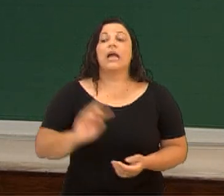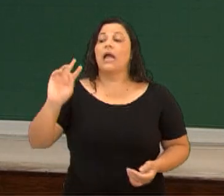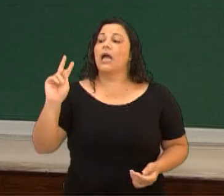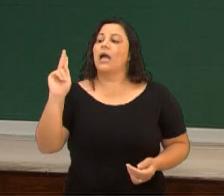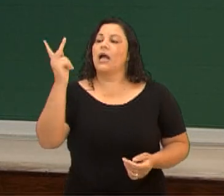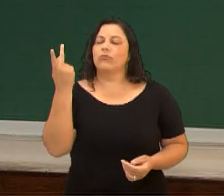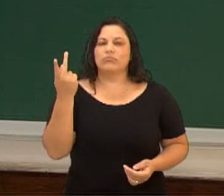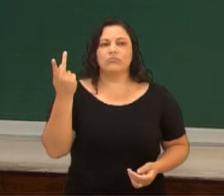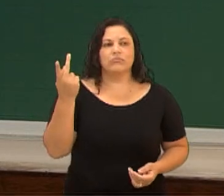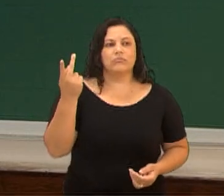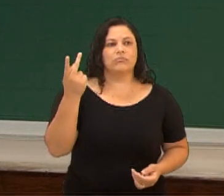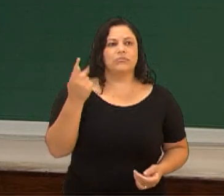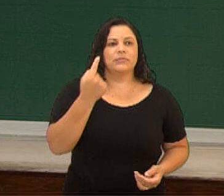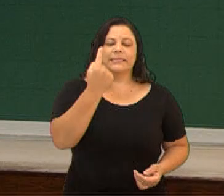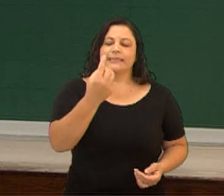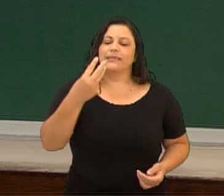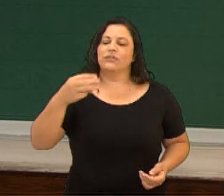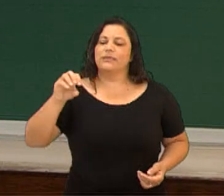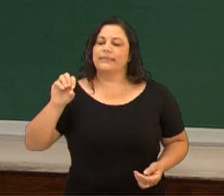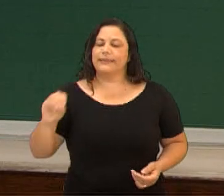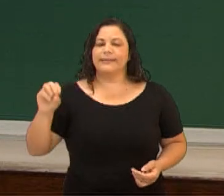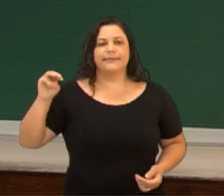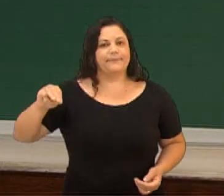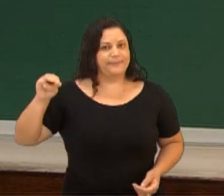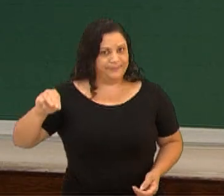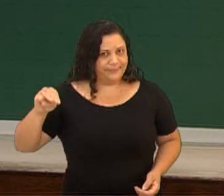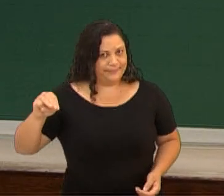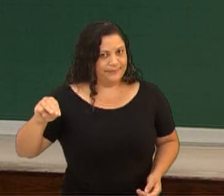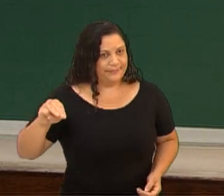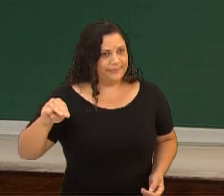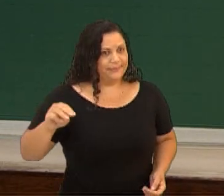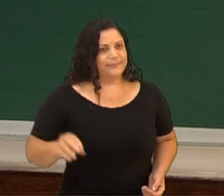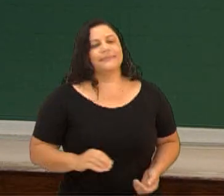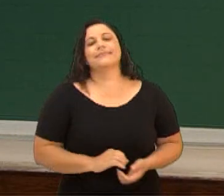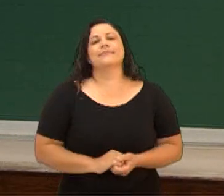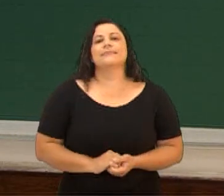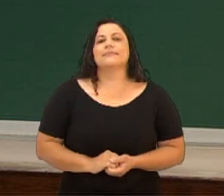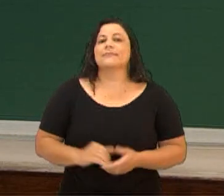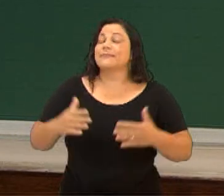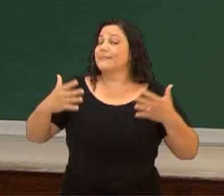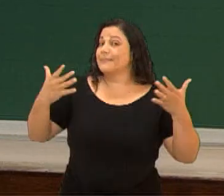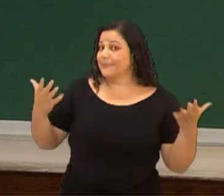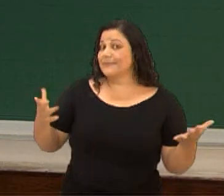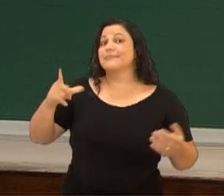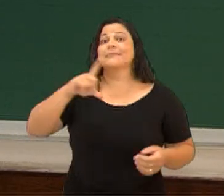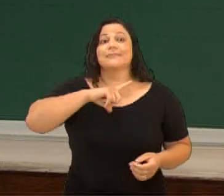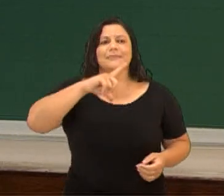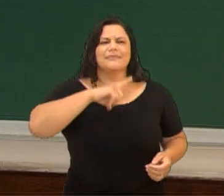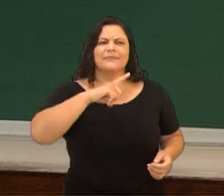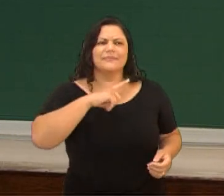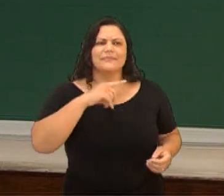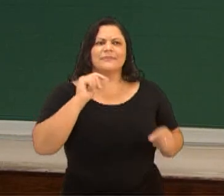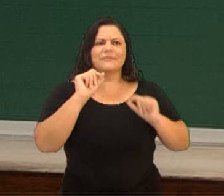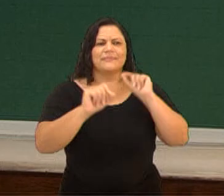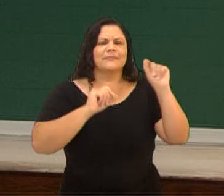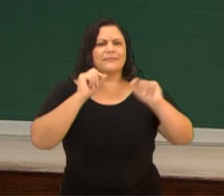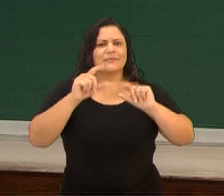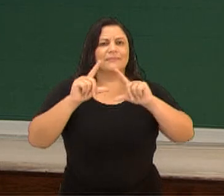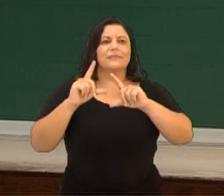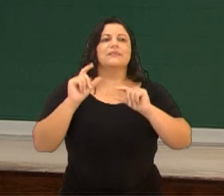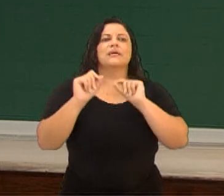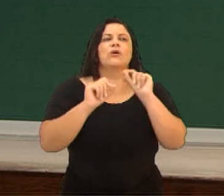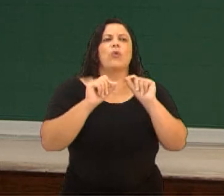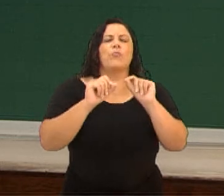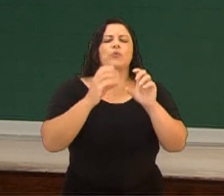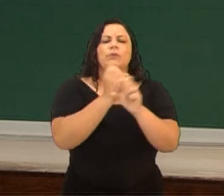altura mede 130 metros. Então, Eu tenho que o quê? Para calcular a